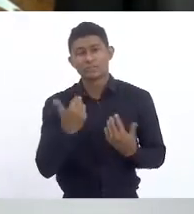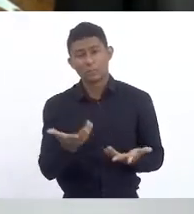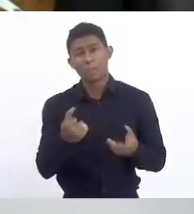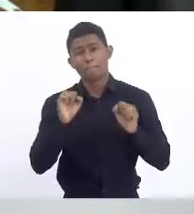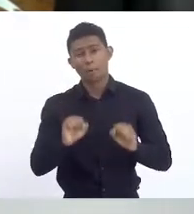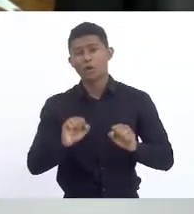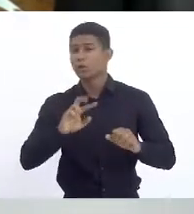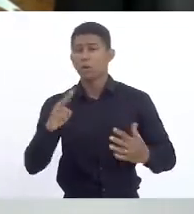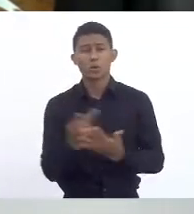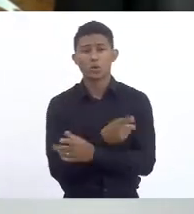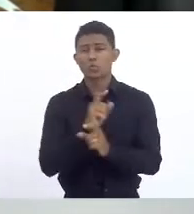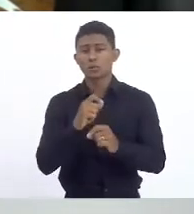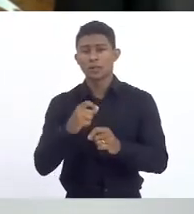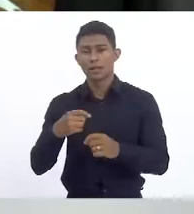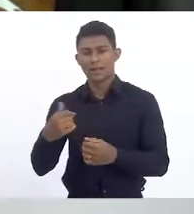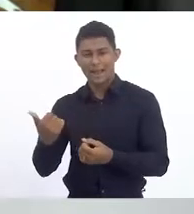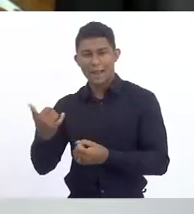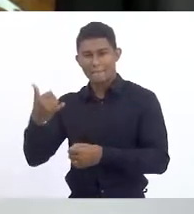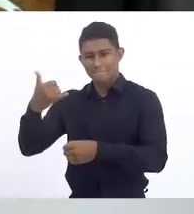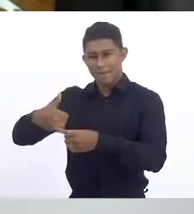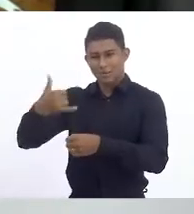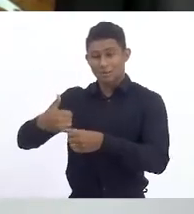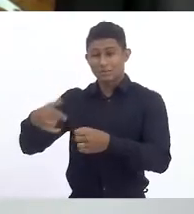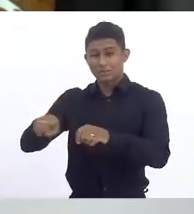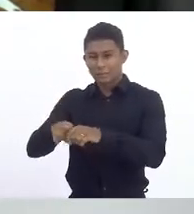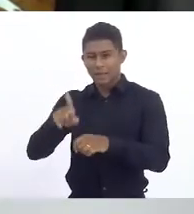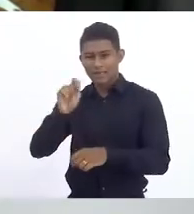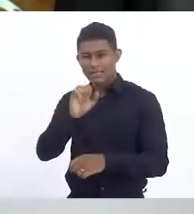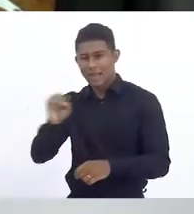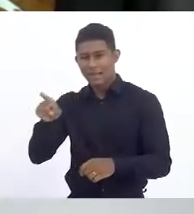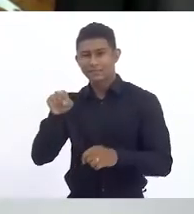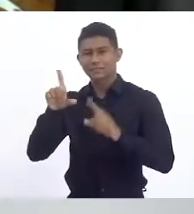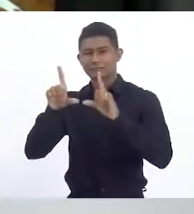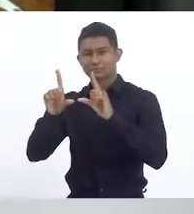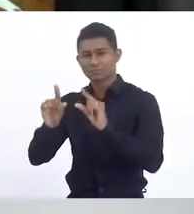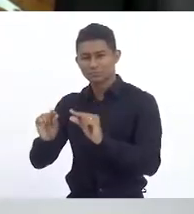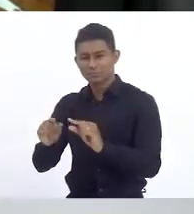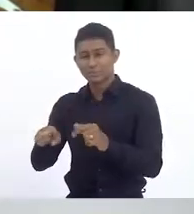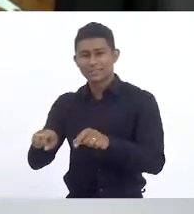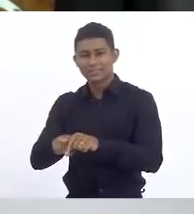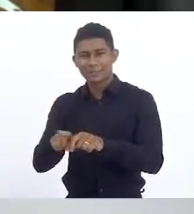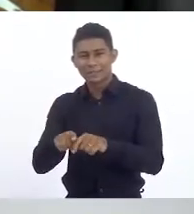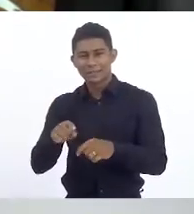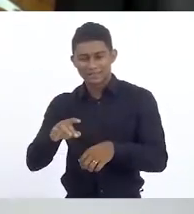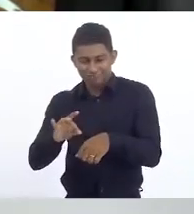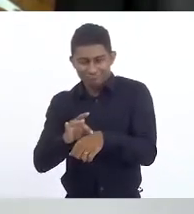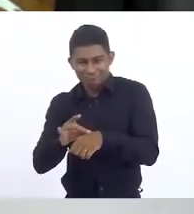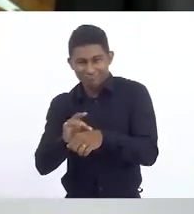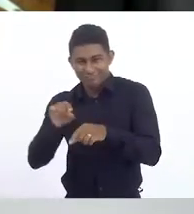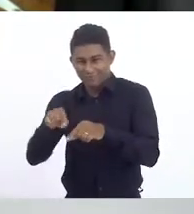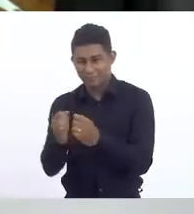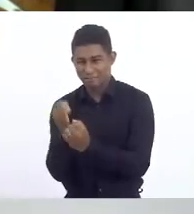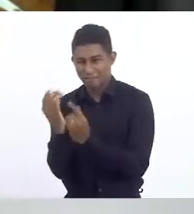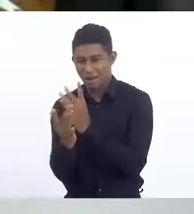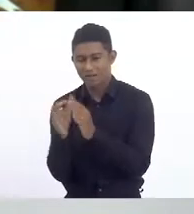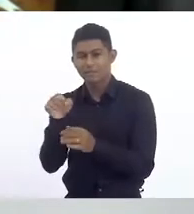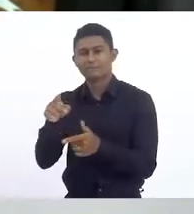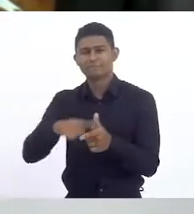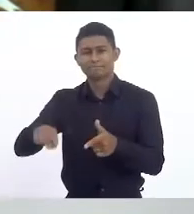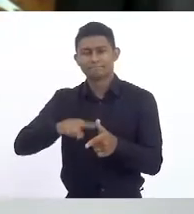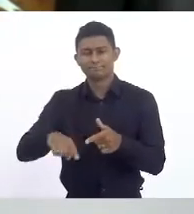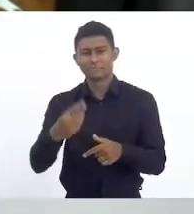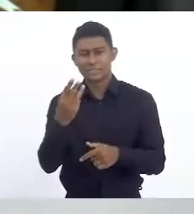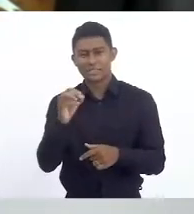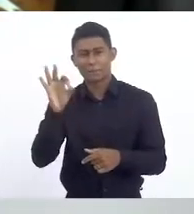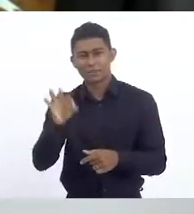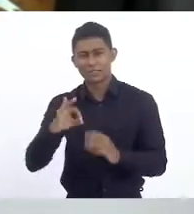petróleo e gás, mas principalmente do carvão, que ainda é 35%, 38% da matriz energética mundial, né? Mas você